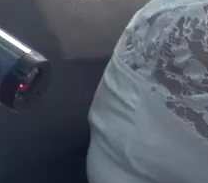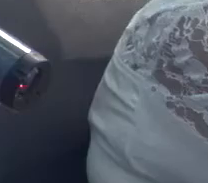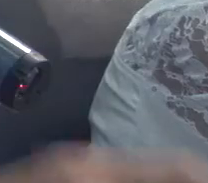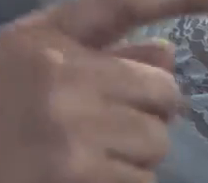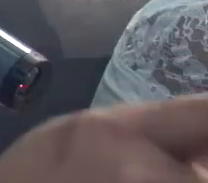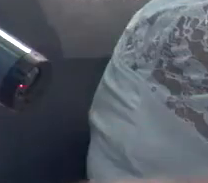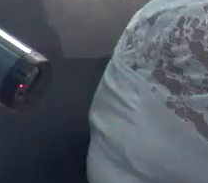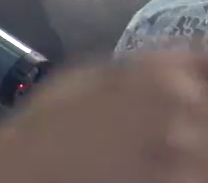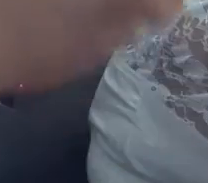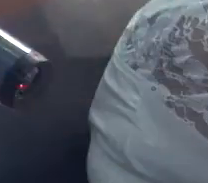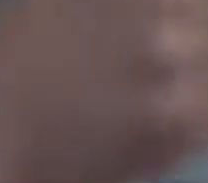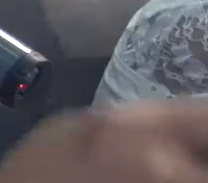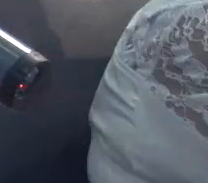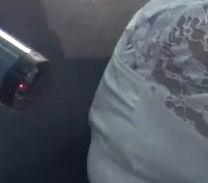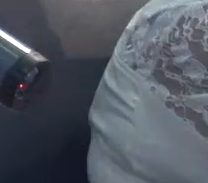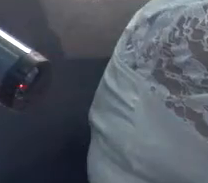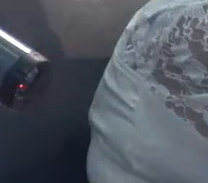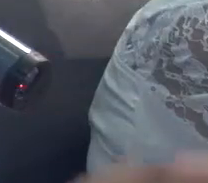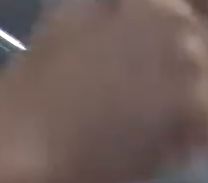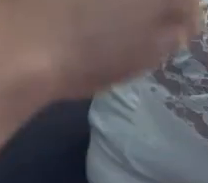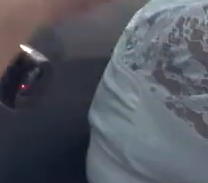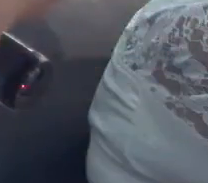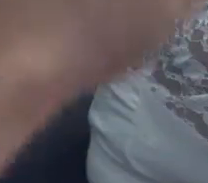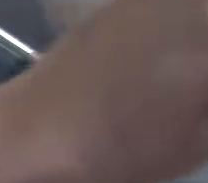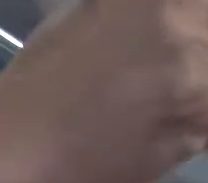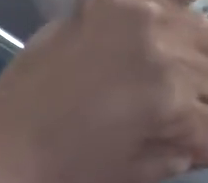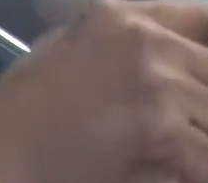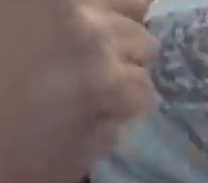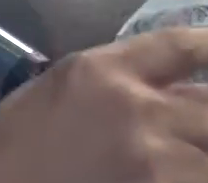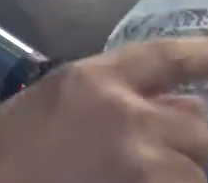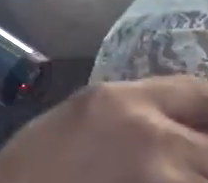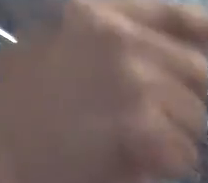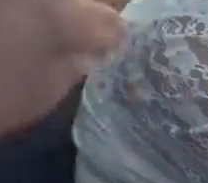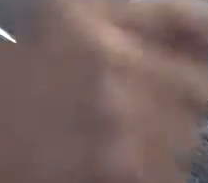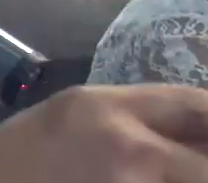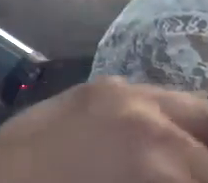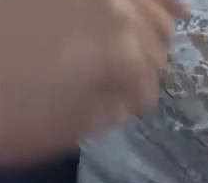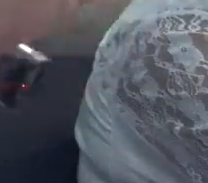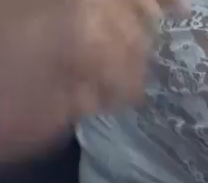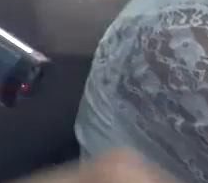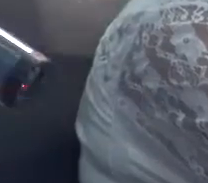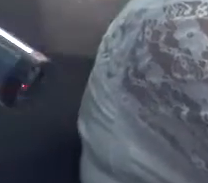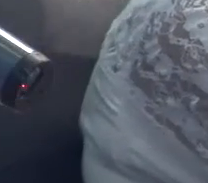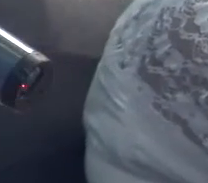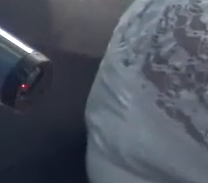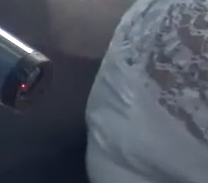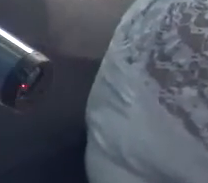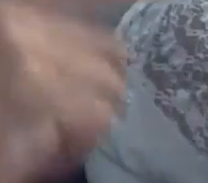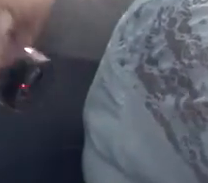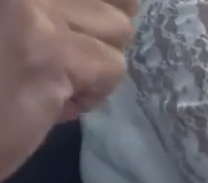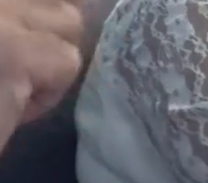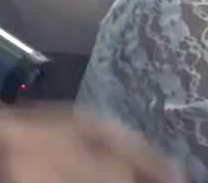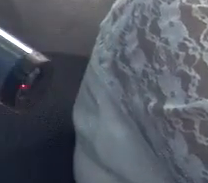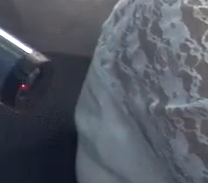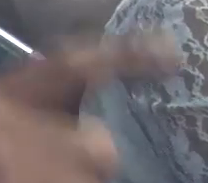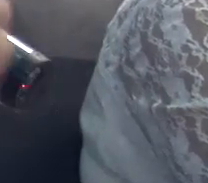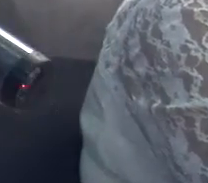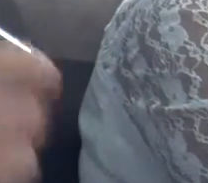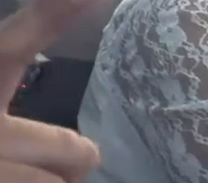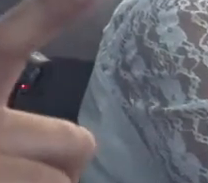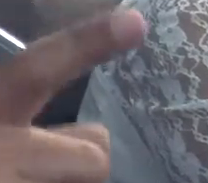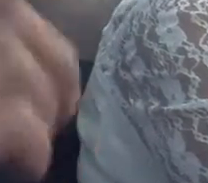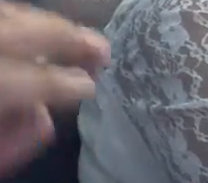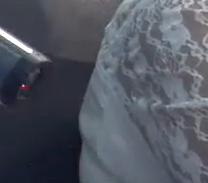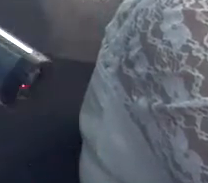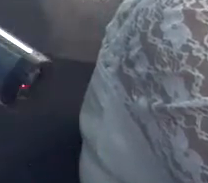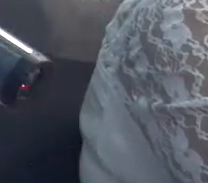situação, ele tem os seus direitos iguais a qualquer outro cidadão. Então, por isso que eu vou estar sempre brigando por uma cidade igual e